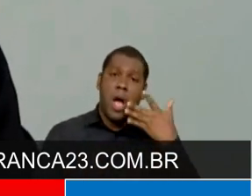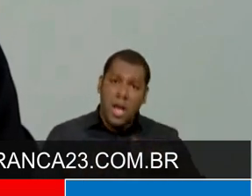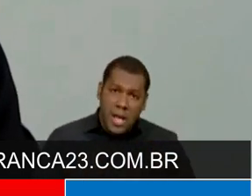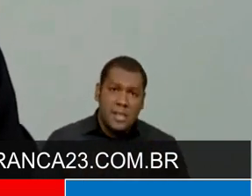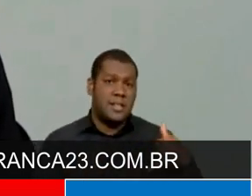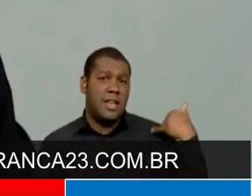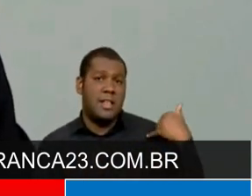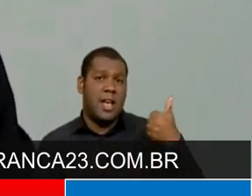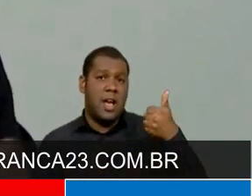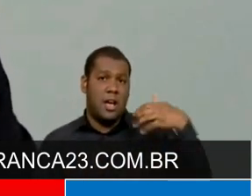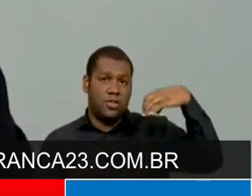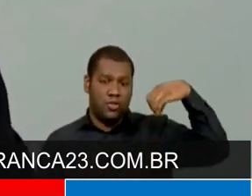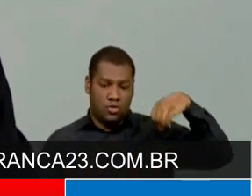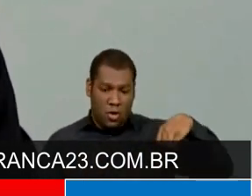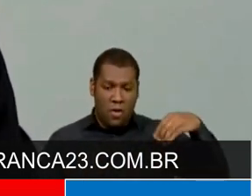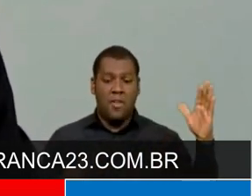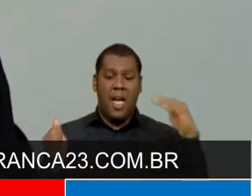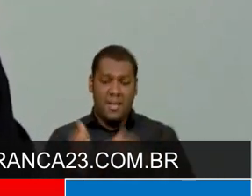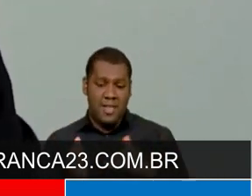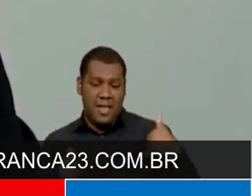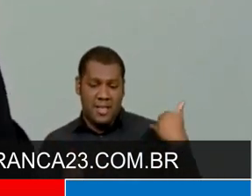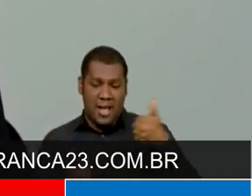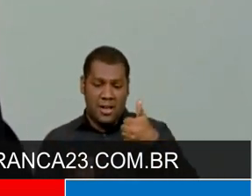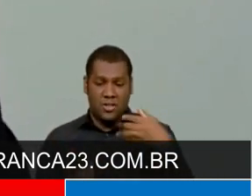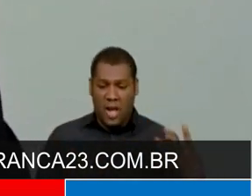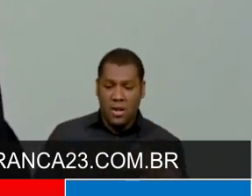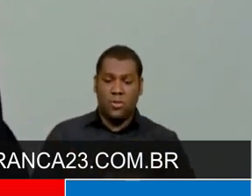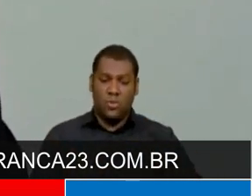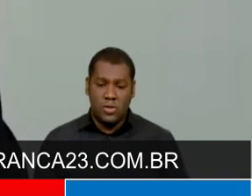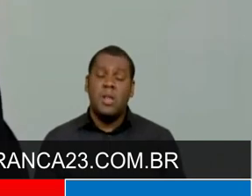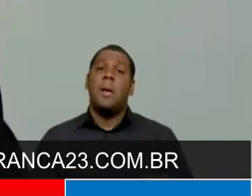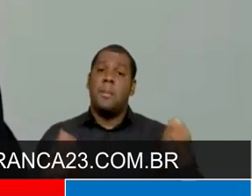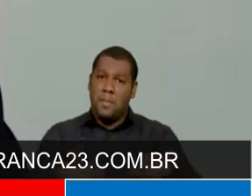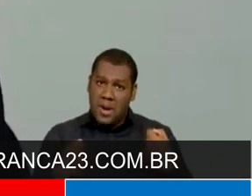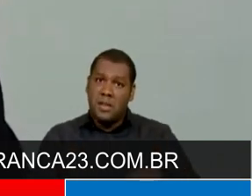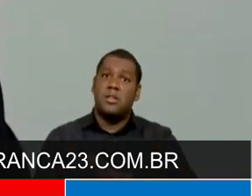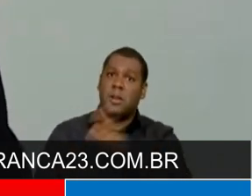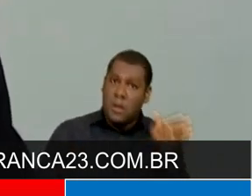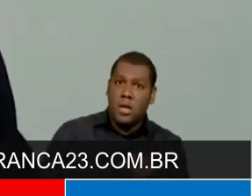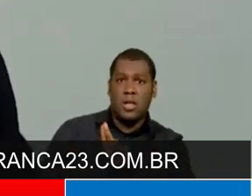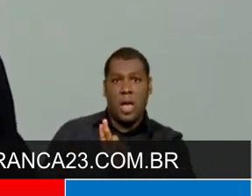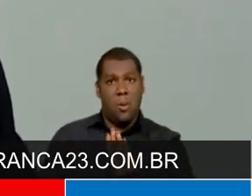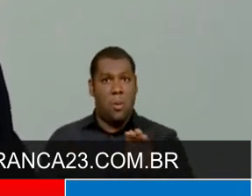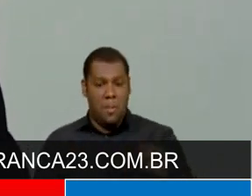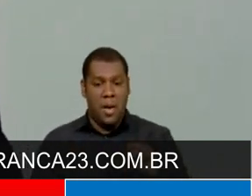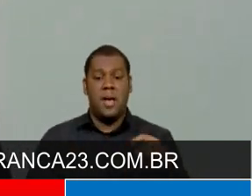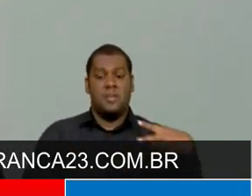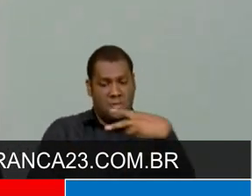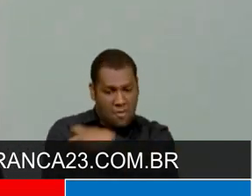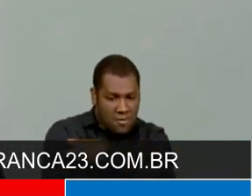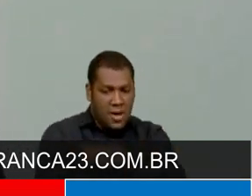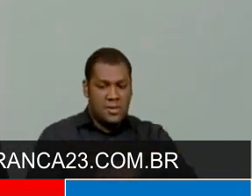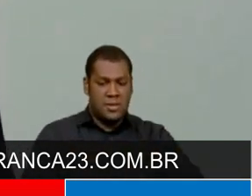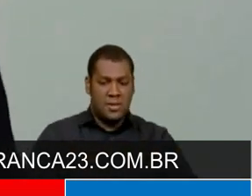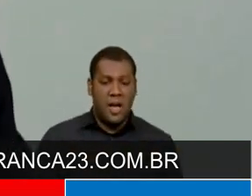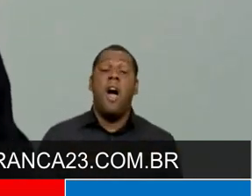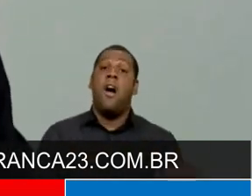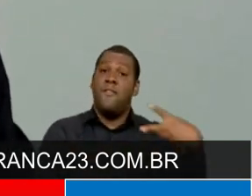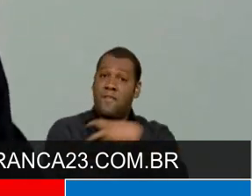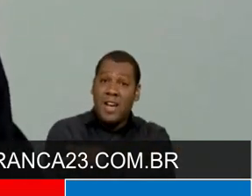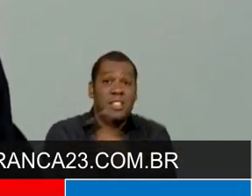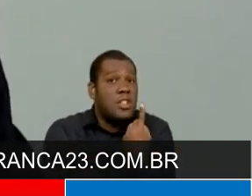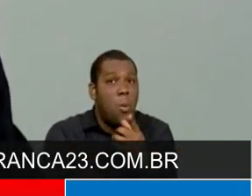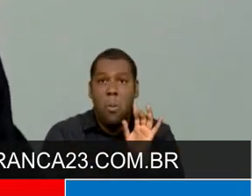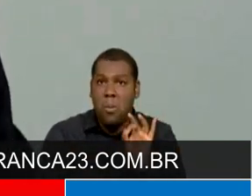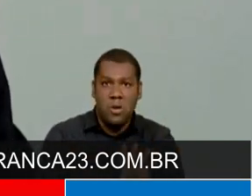anos, meninos e meninas, devem procurar os postos de saúde para colocar a sua vacina em dia. E agora a vacina ela é apenas de uma dose, ou seja,